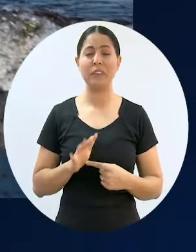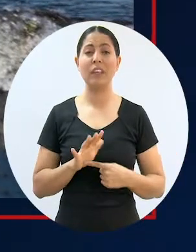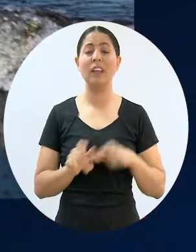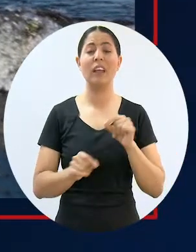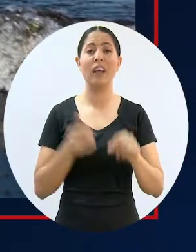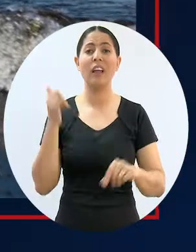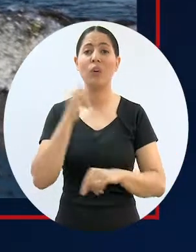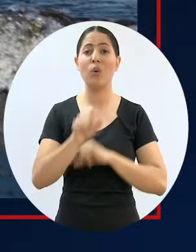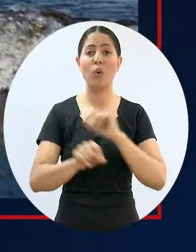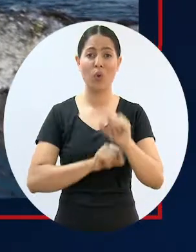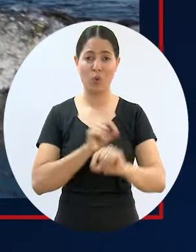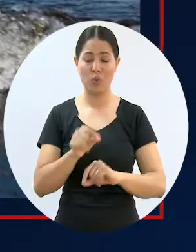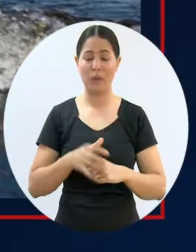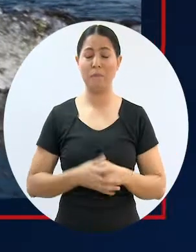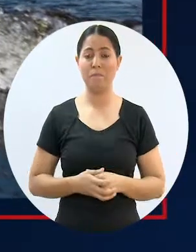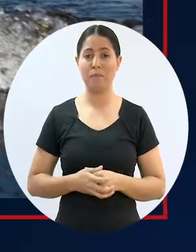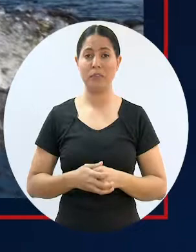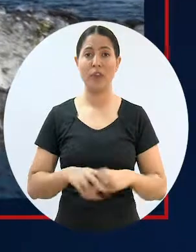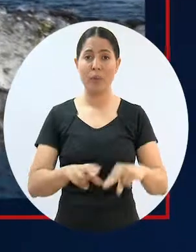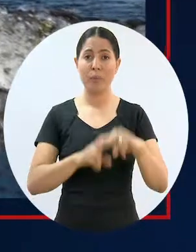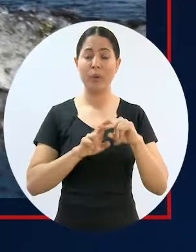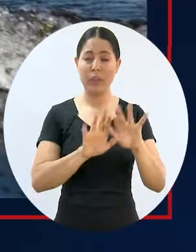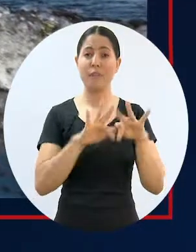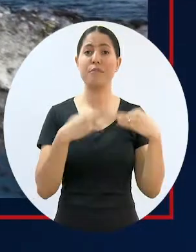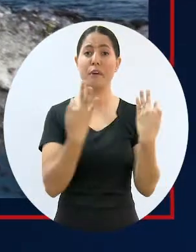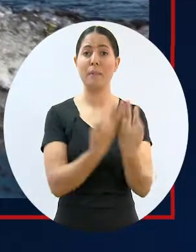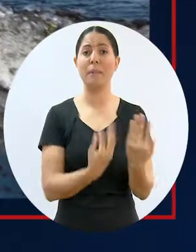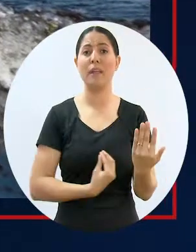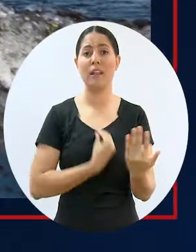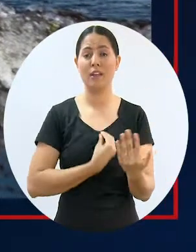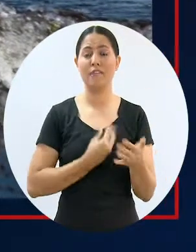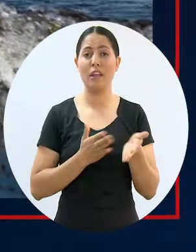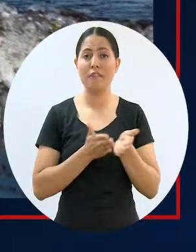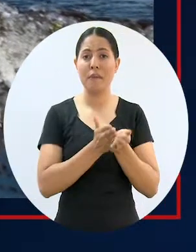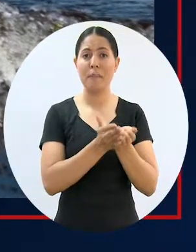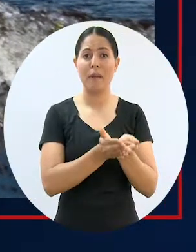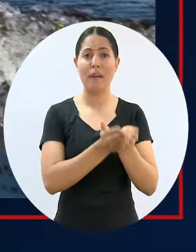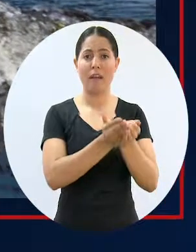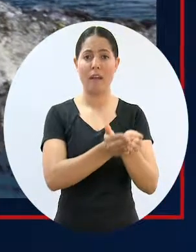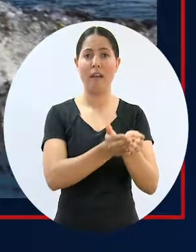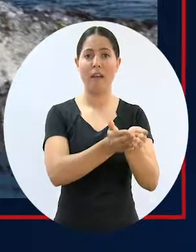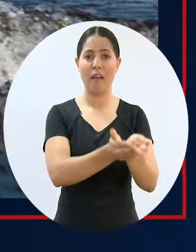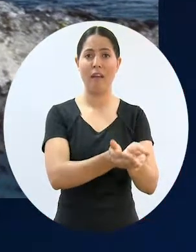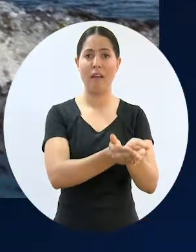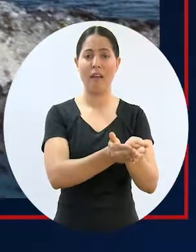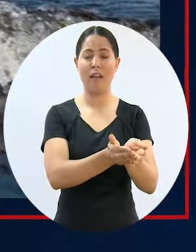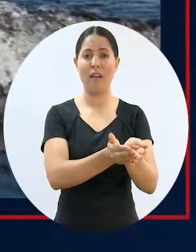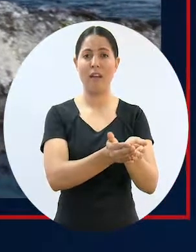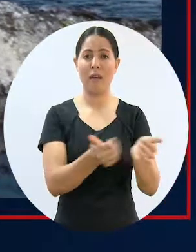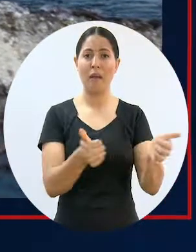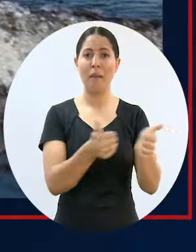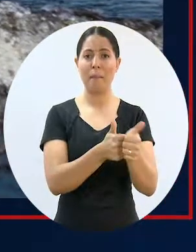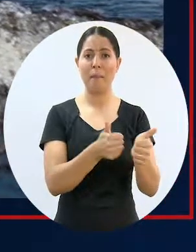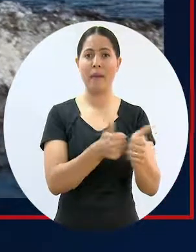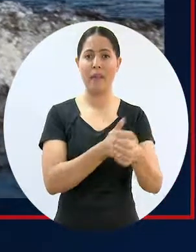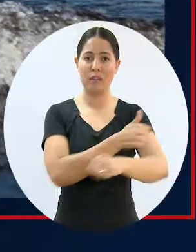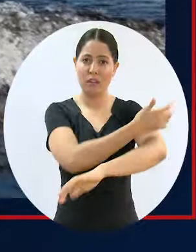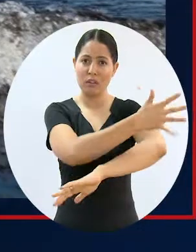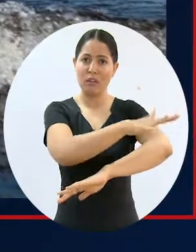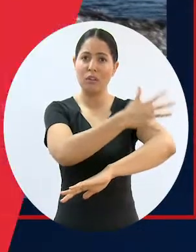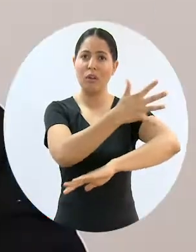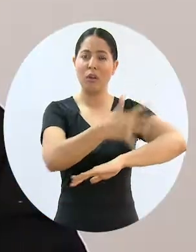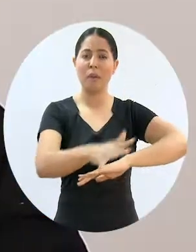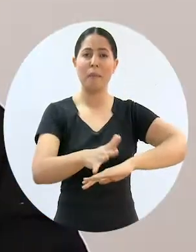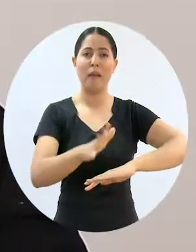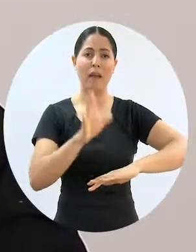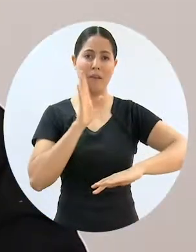relatou que entrou nas águas porque a família dele sobrevive de um pequeno bar que a mãe tem à beira-mar. E ele disse que se